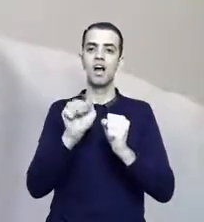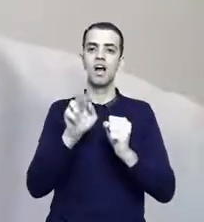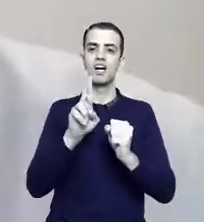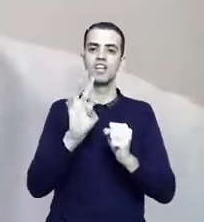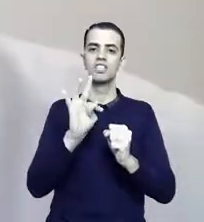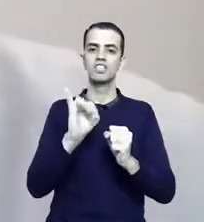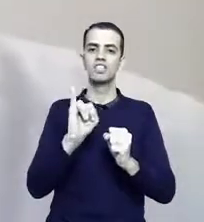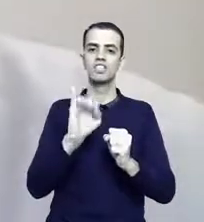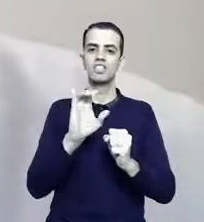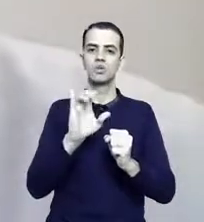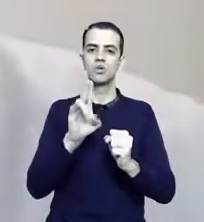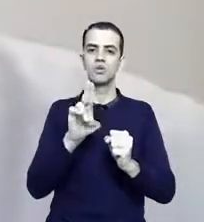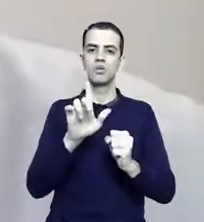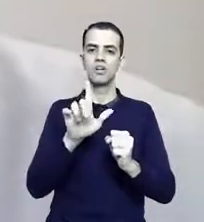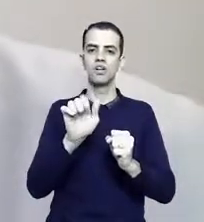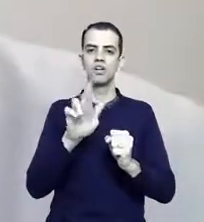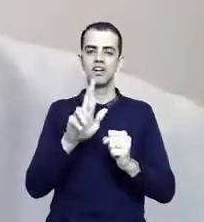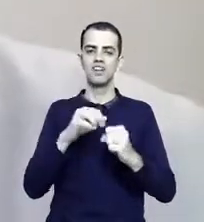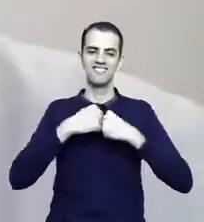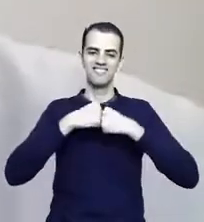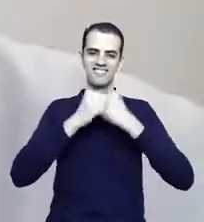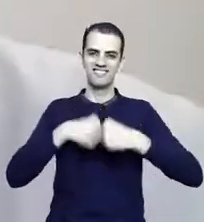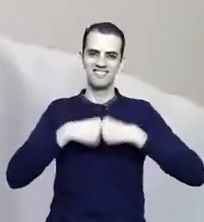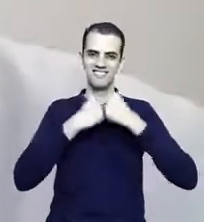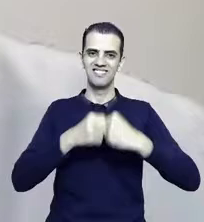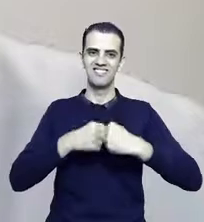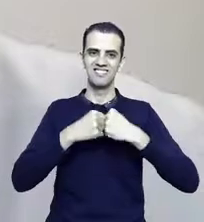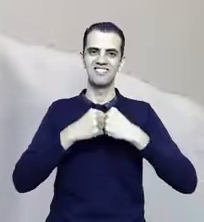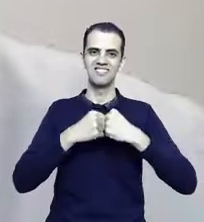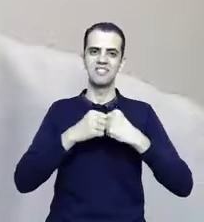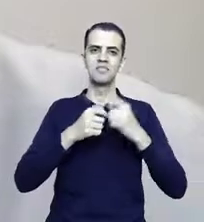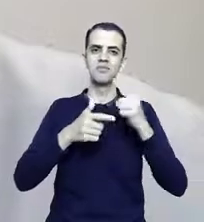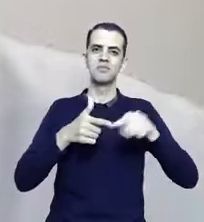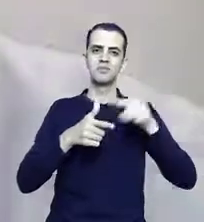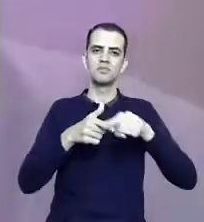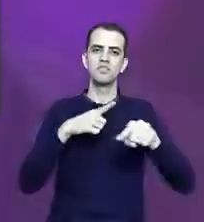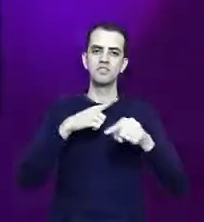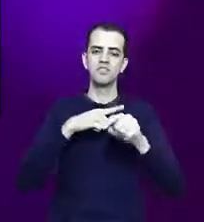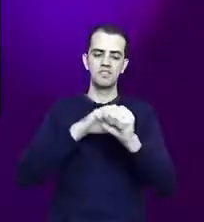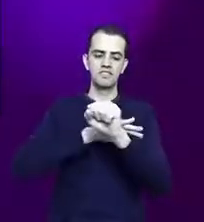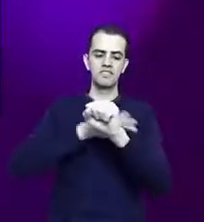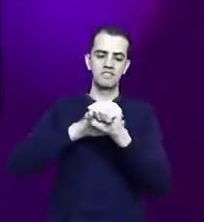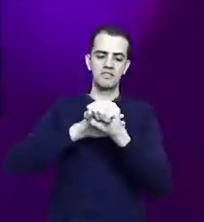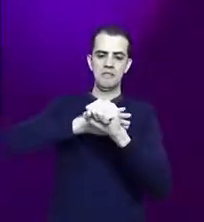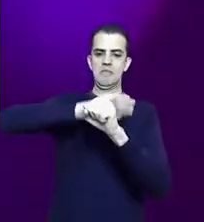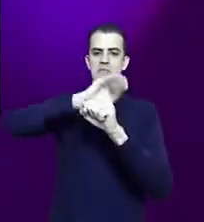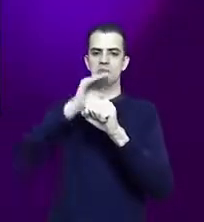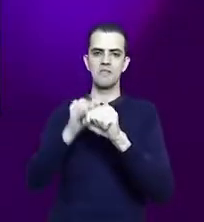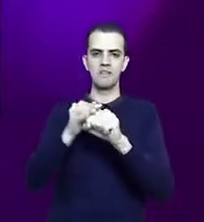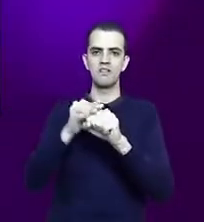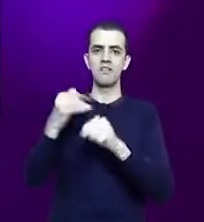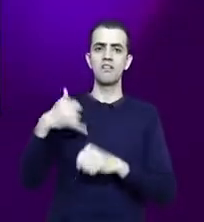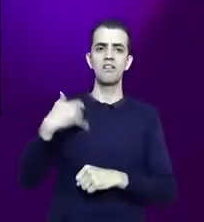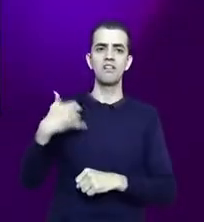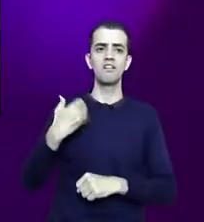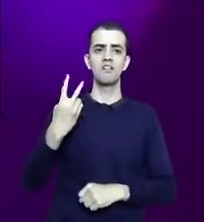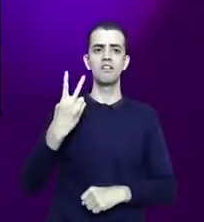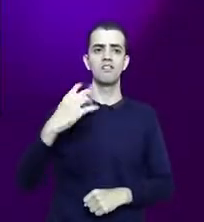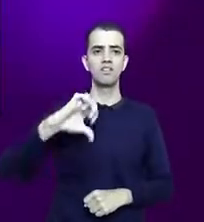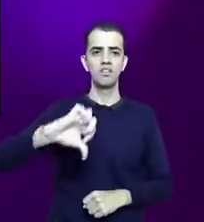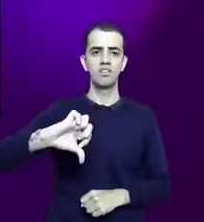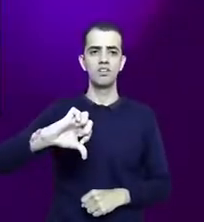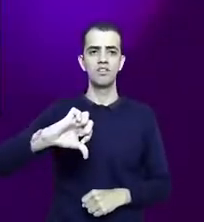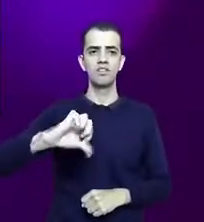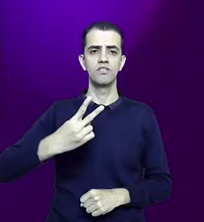incongruência articular. Ele tem você já vê que já tem um degrau importante articular, 29 anos, um exame